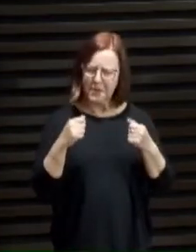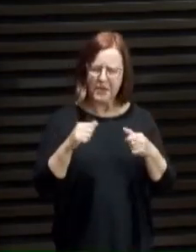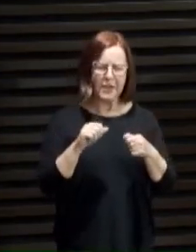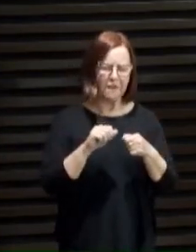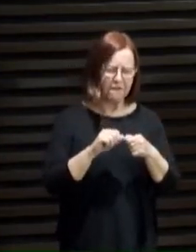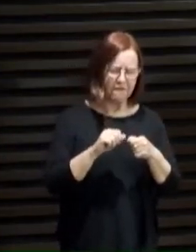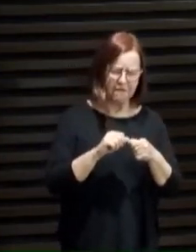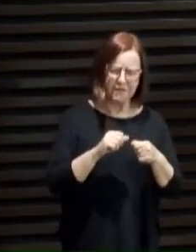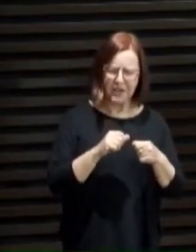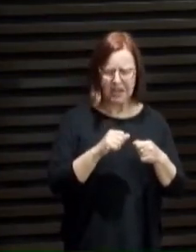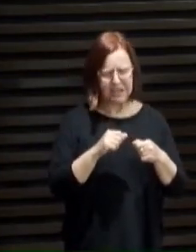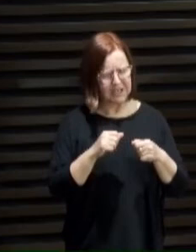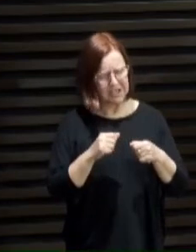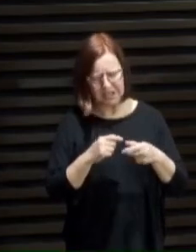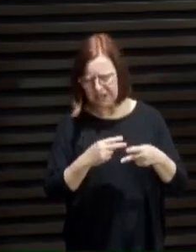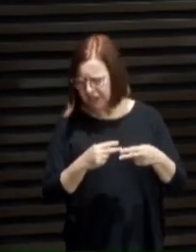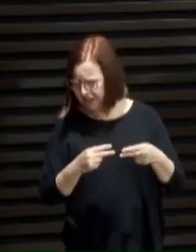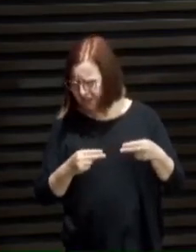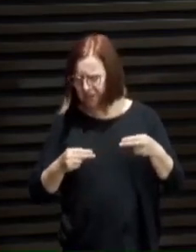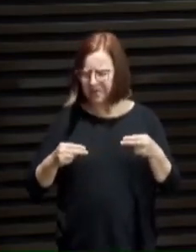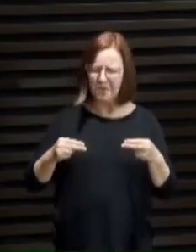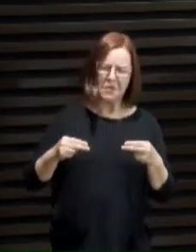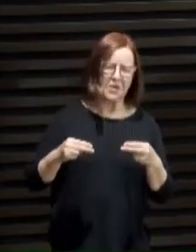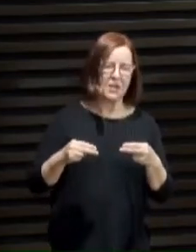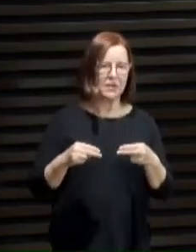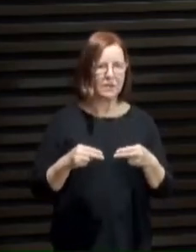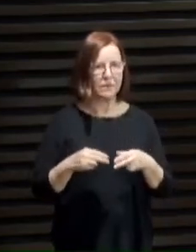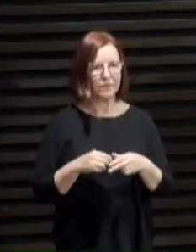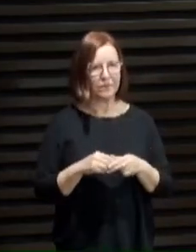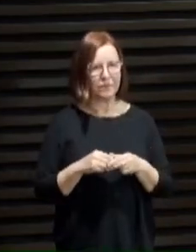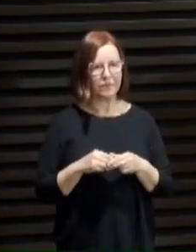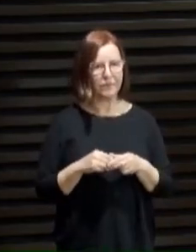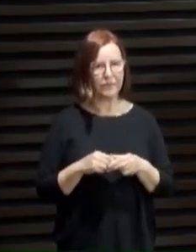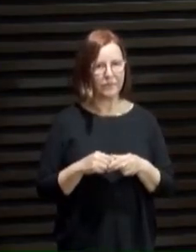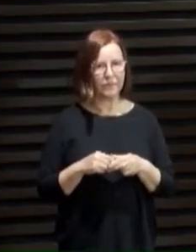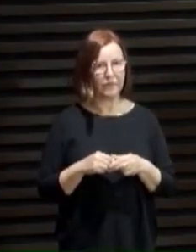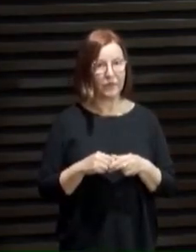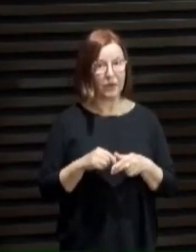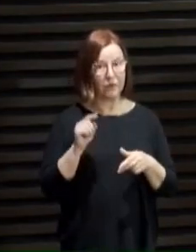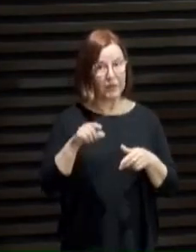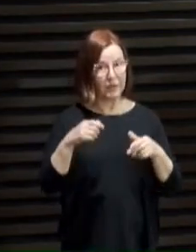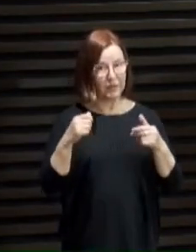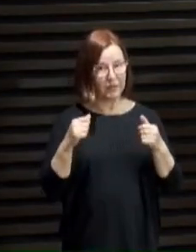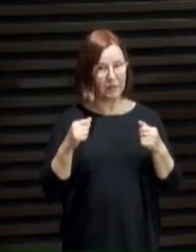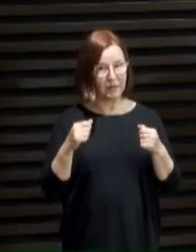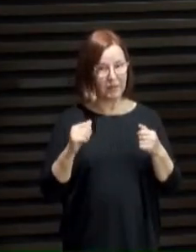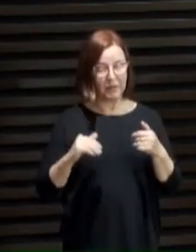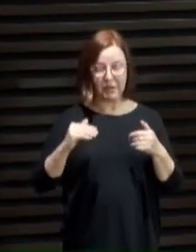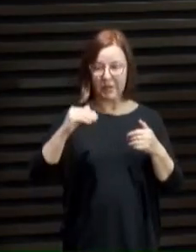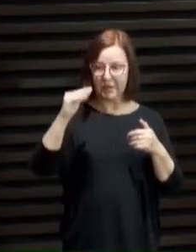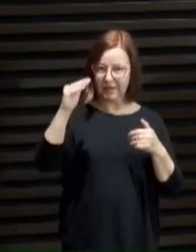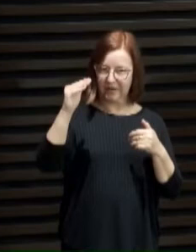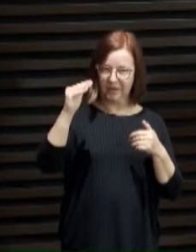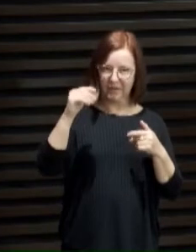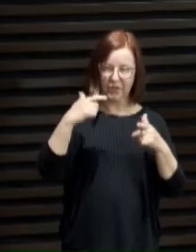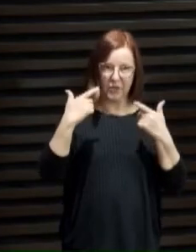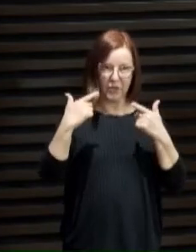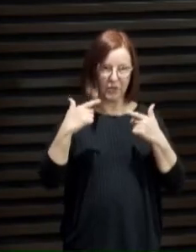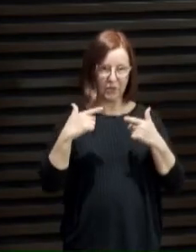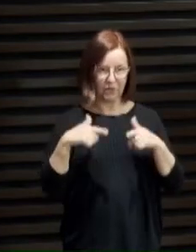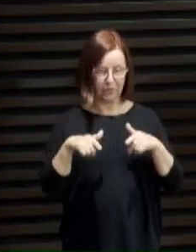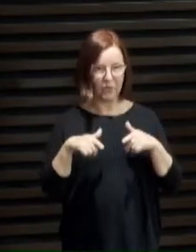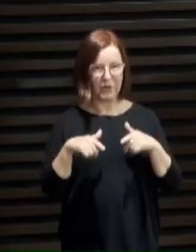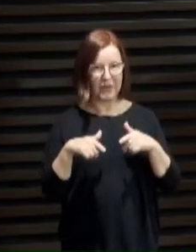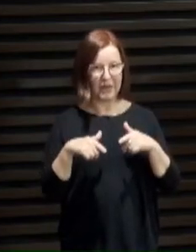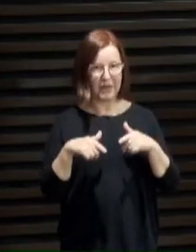pessoas você julga fazem porque são miseráveis. Você cresceu então num ambiente todo bonitinho, cor-de-rosa,